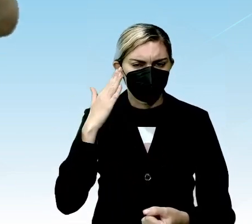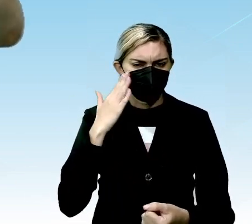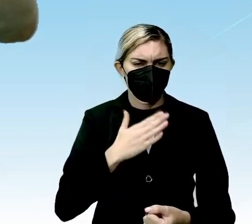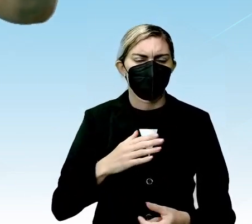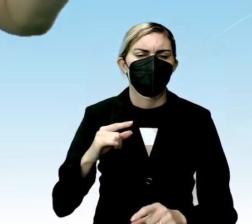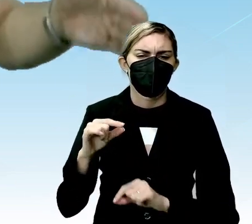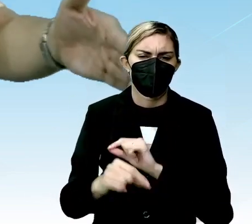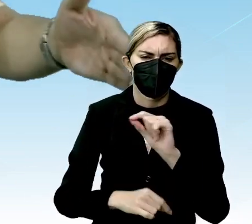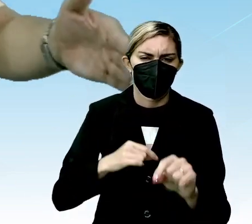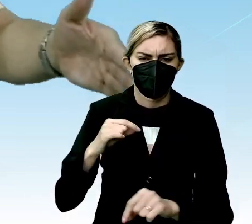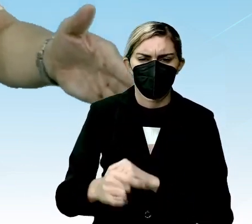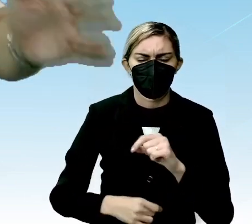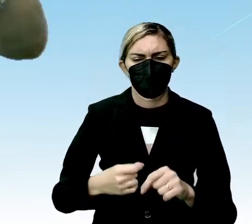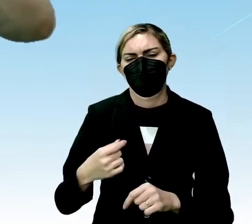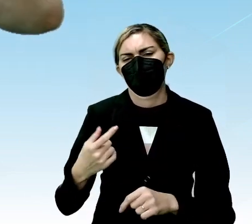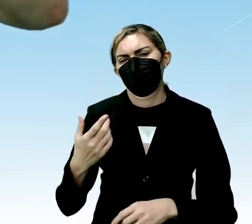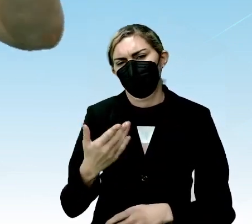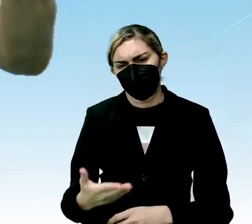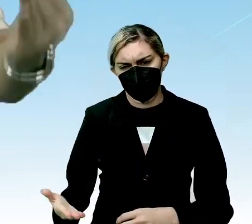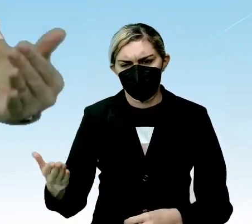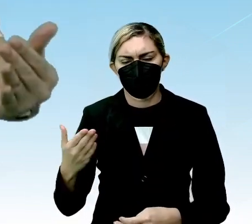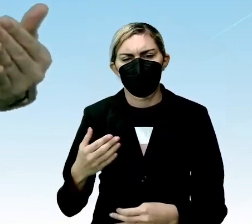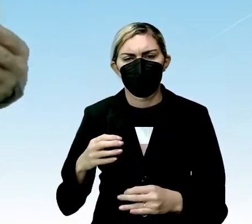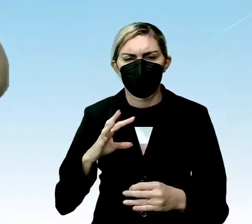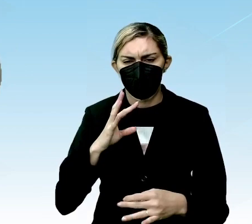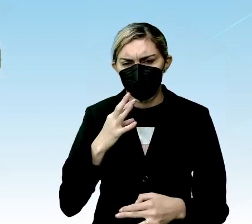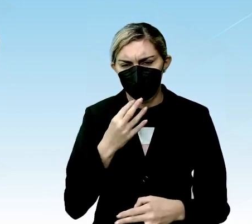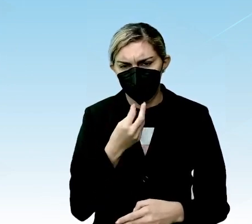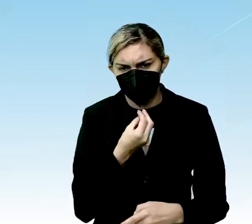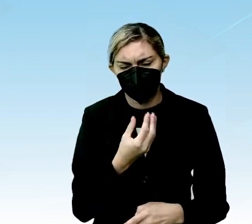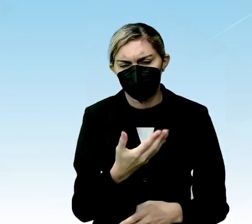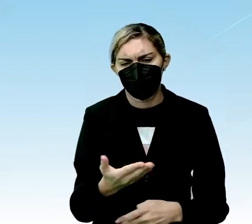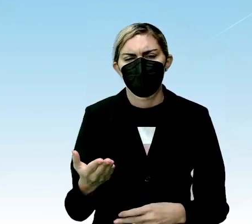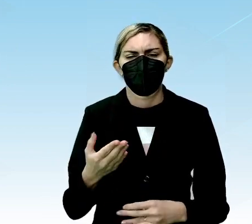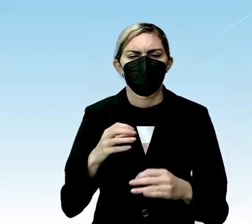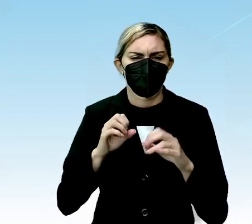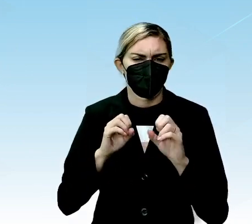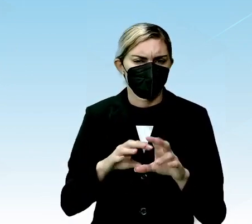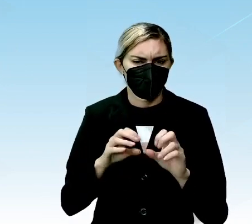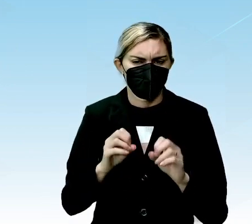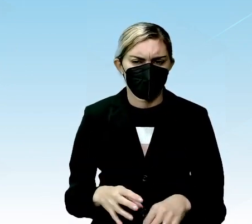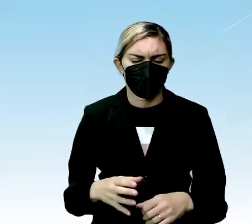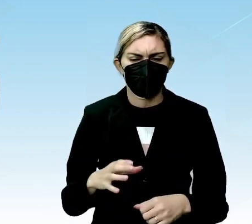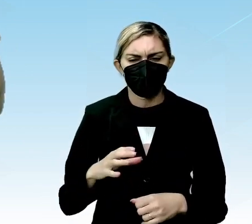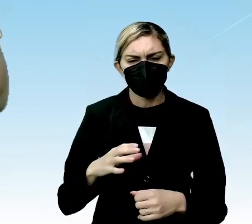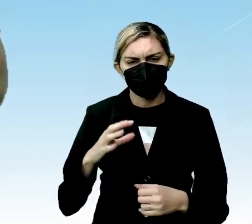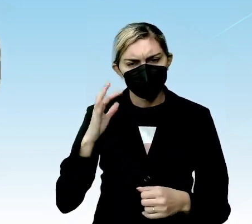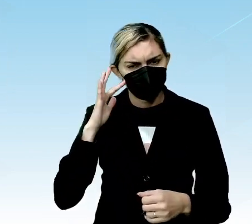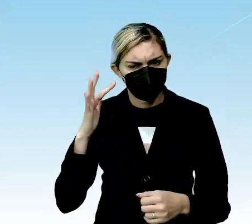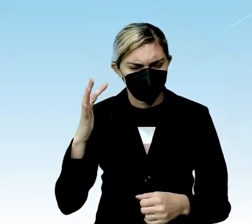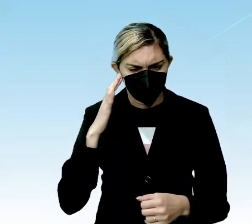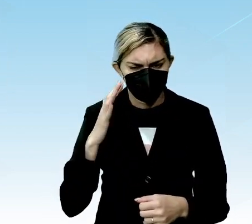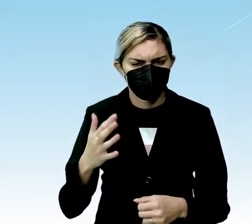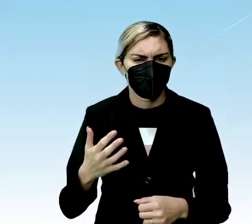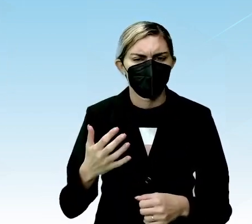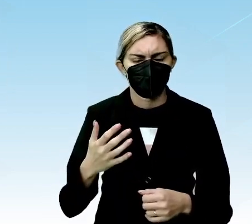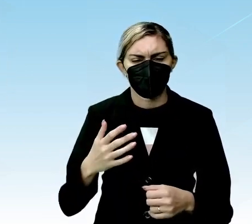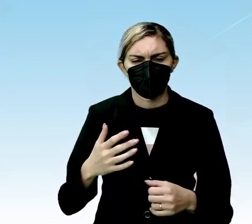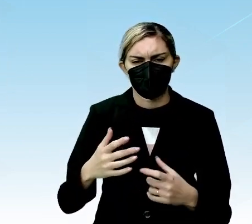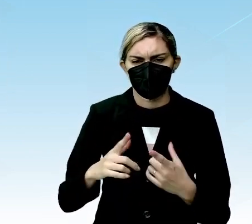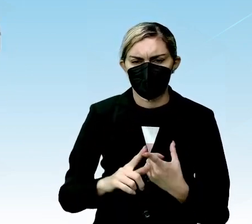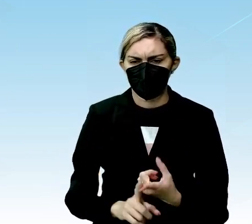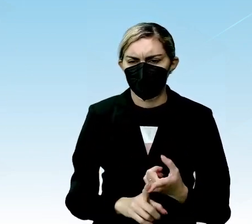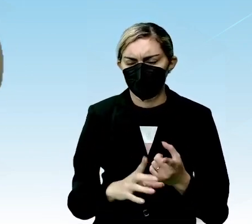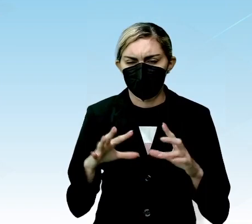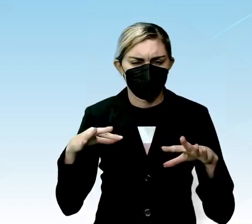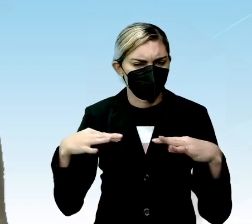que se baseia o conhecimento, essa doutrina de caráter filosófico, espiritualista.